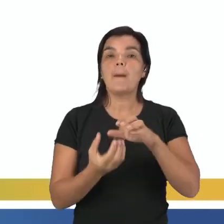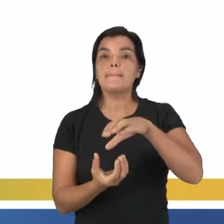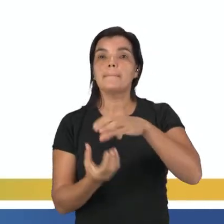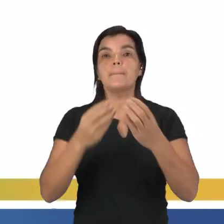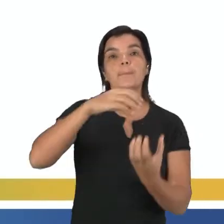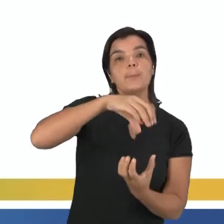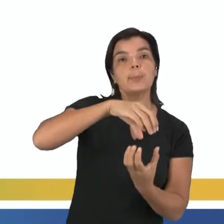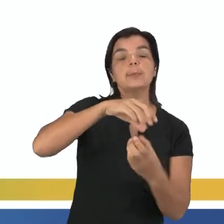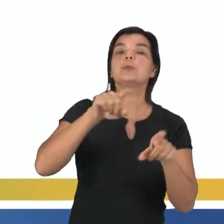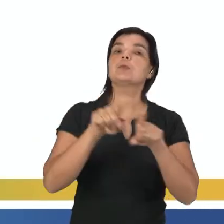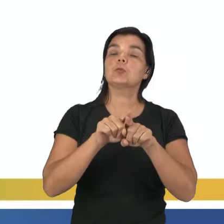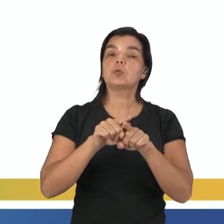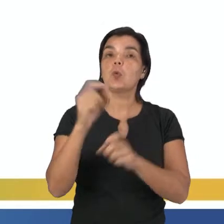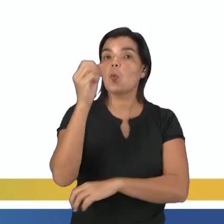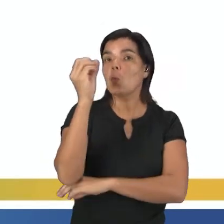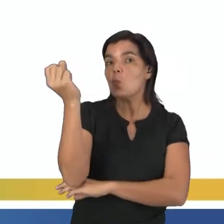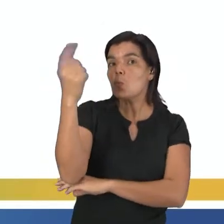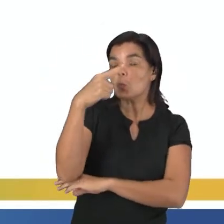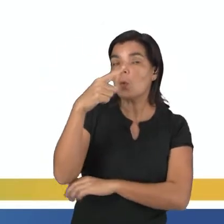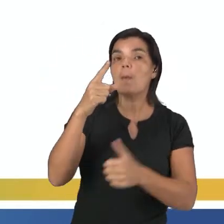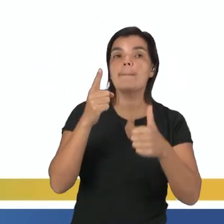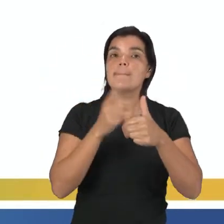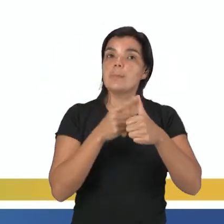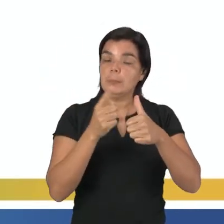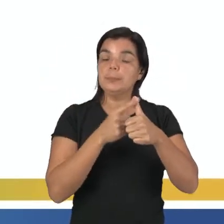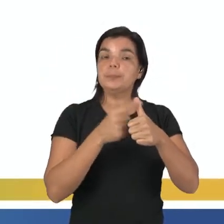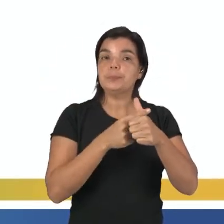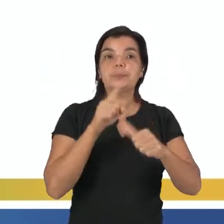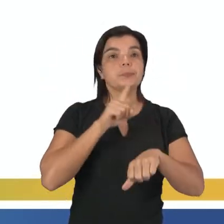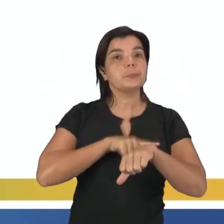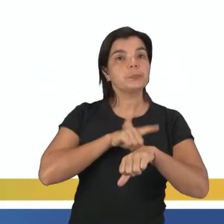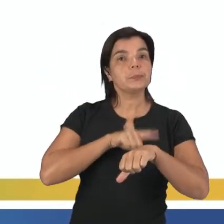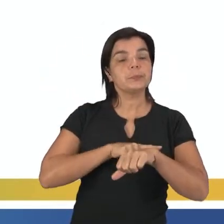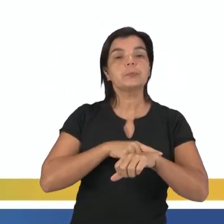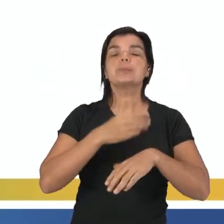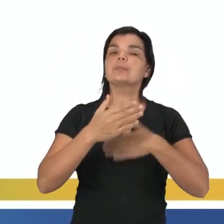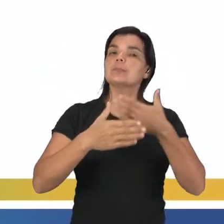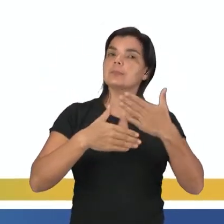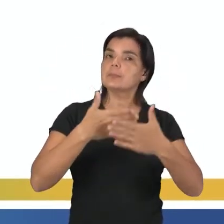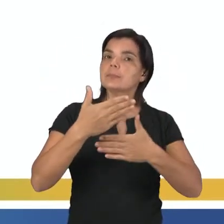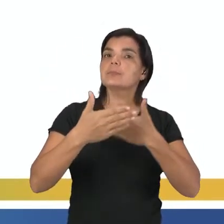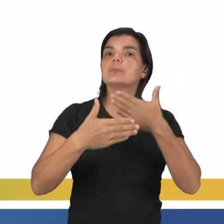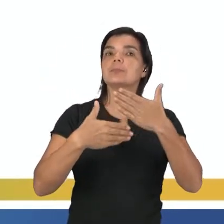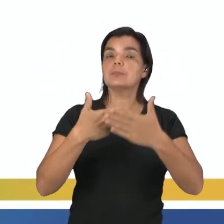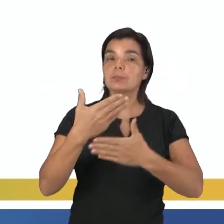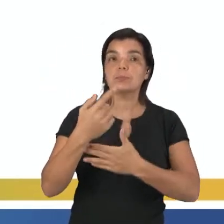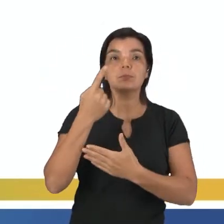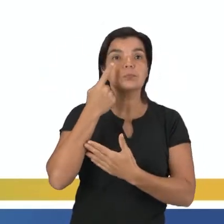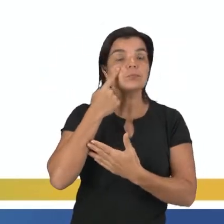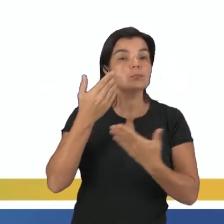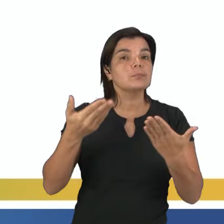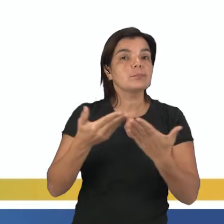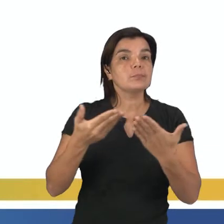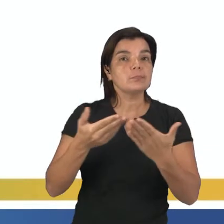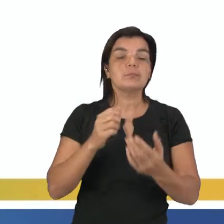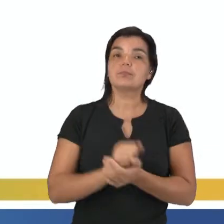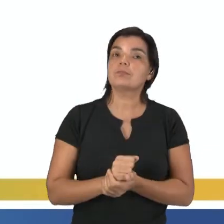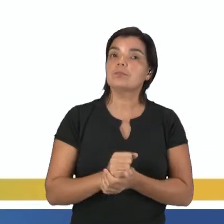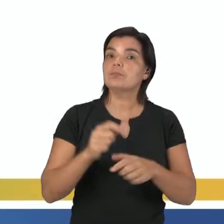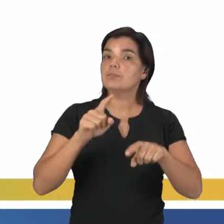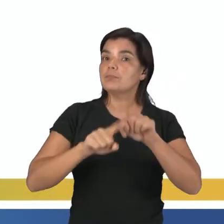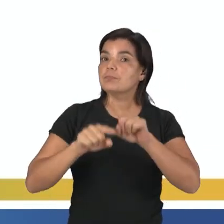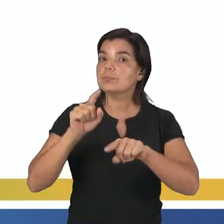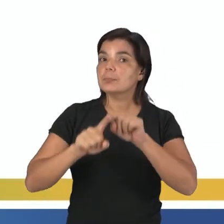apesar do Sol ser nosso primeiro medidor de tempo, com o tempo ele foi evoluindo e nós chegamos hoje a esses